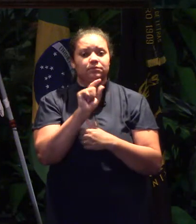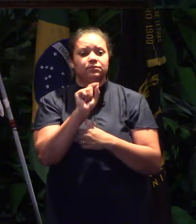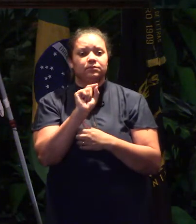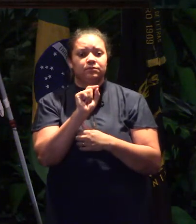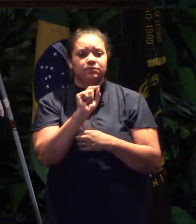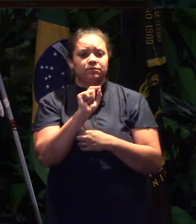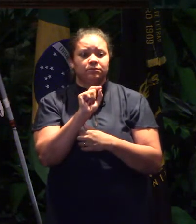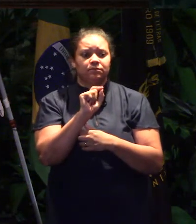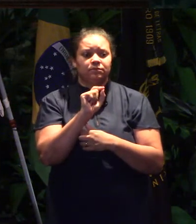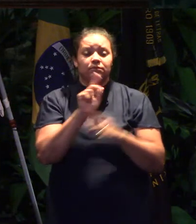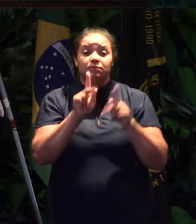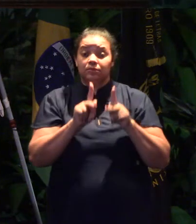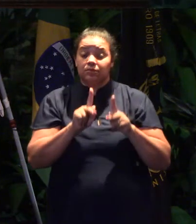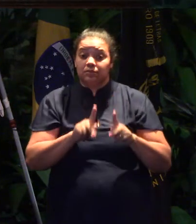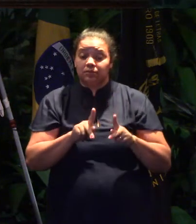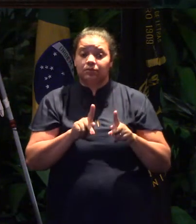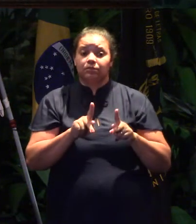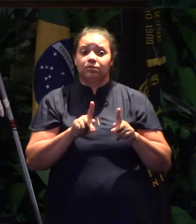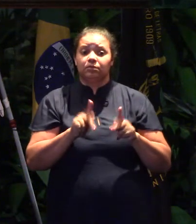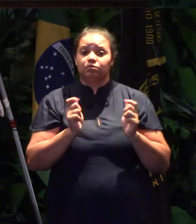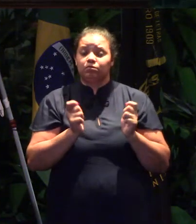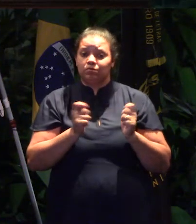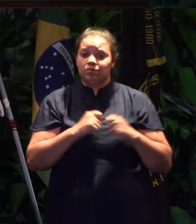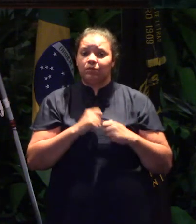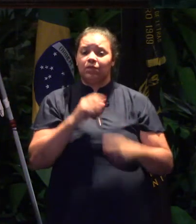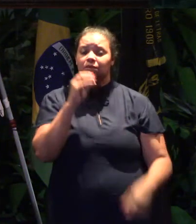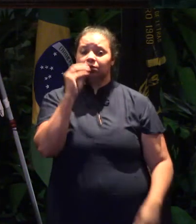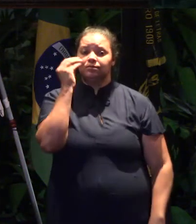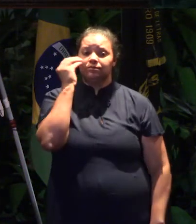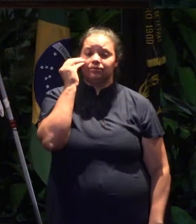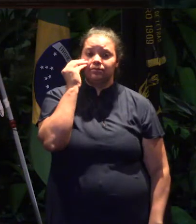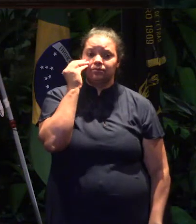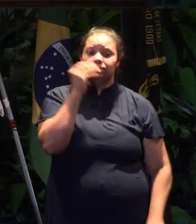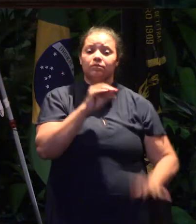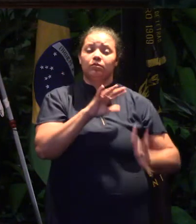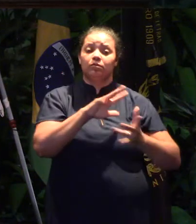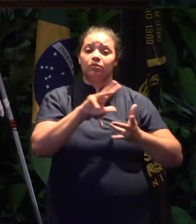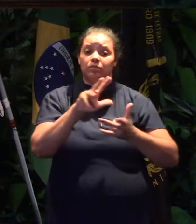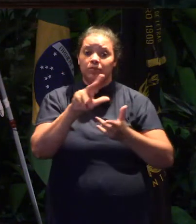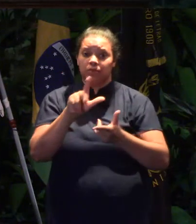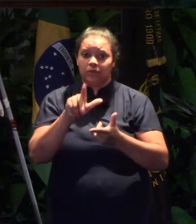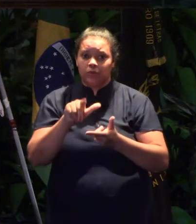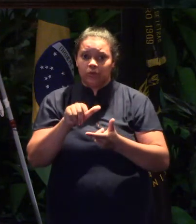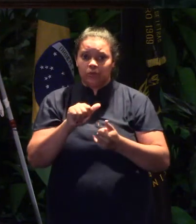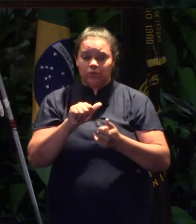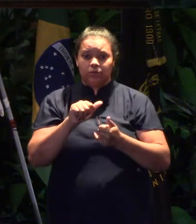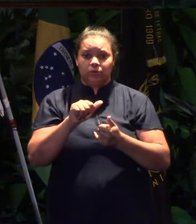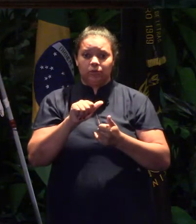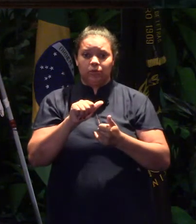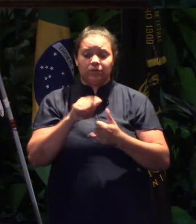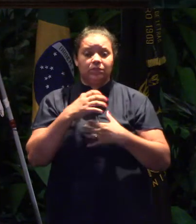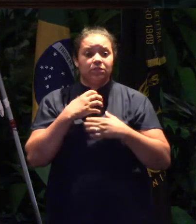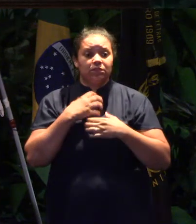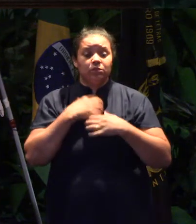possam vivenciar o mundo, né, conhecer as coisas de uma forma mais integral, né,